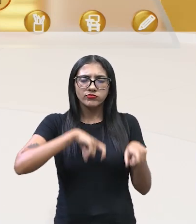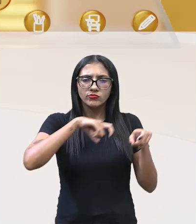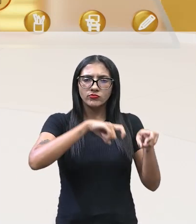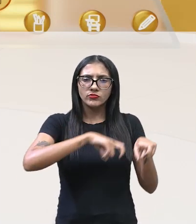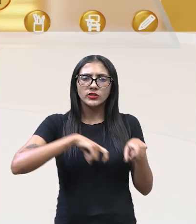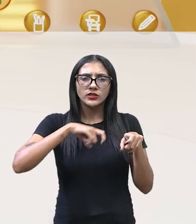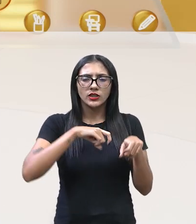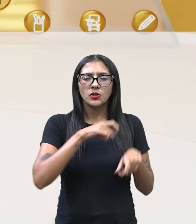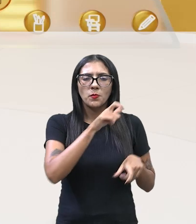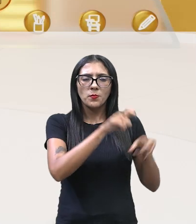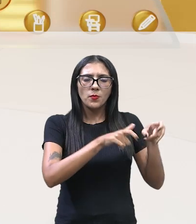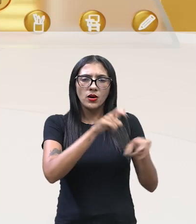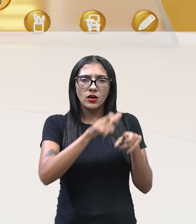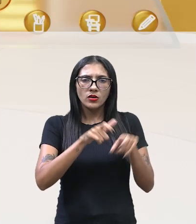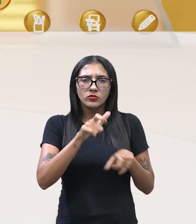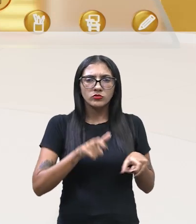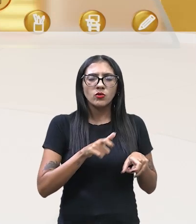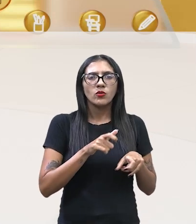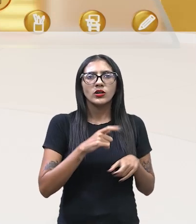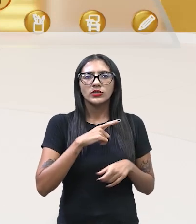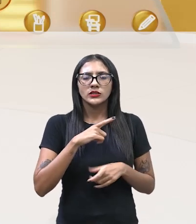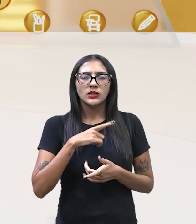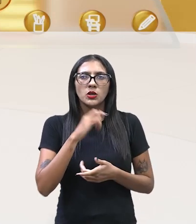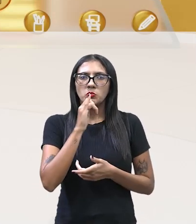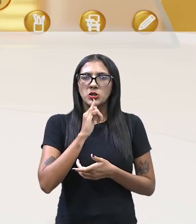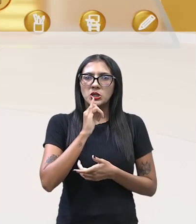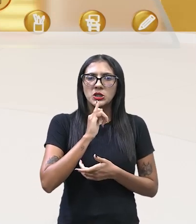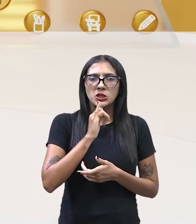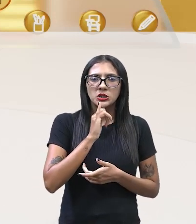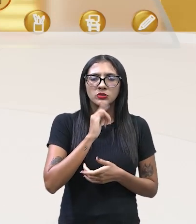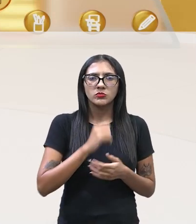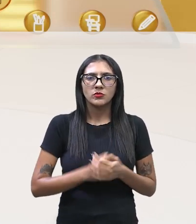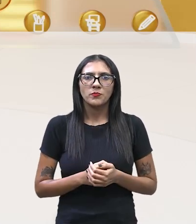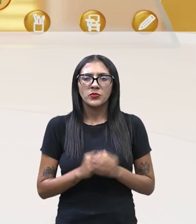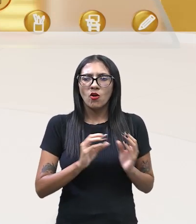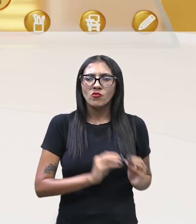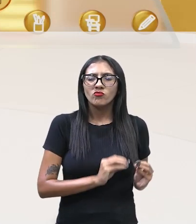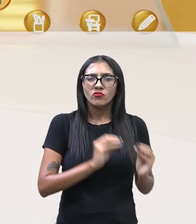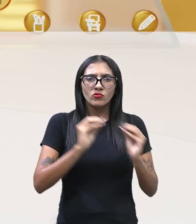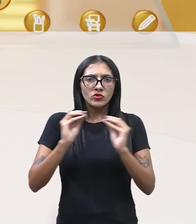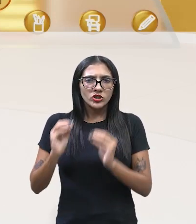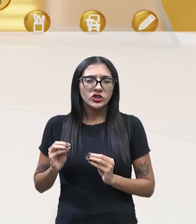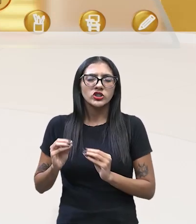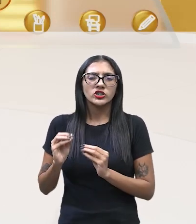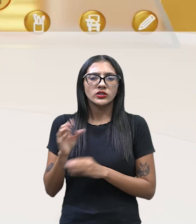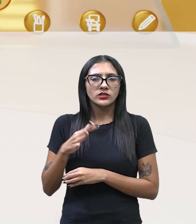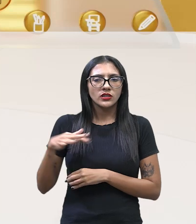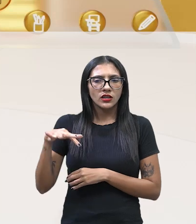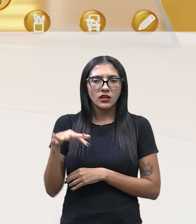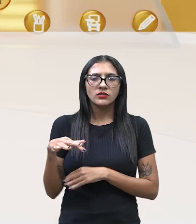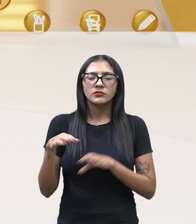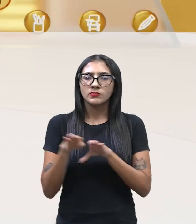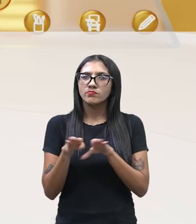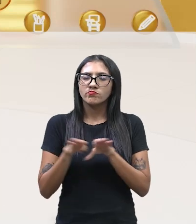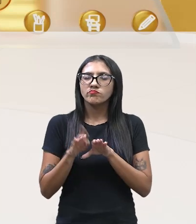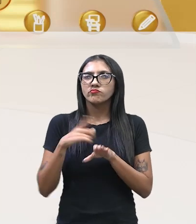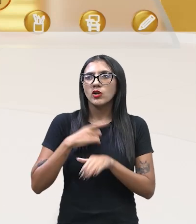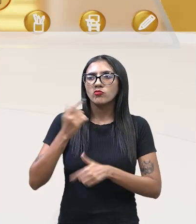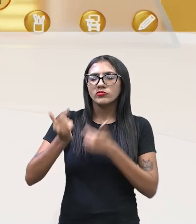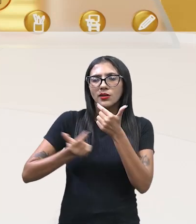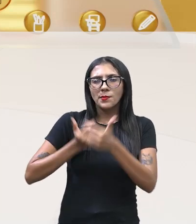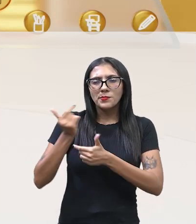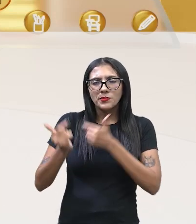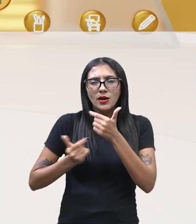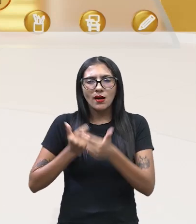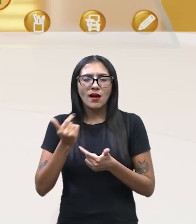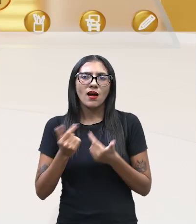que estão fugindo, né, daquele ambiente de vícios, elas têm todo um trabalho ali, né,